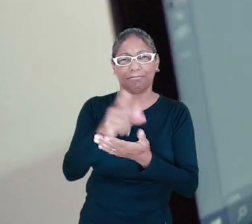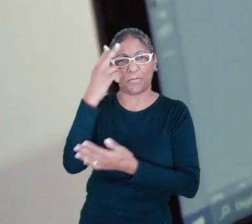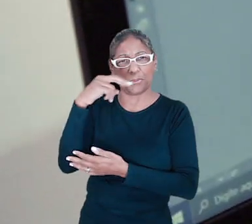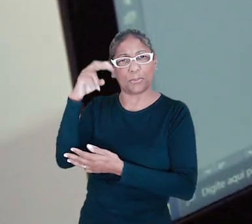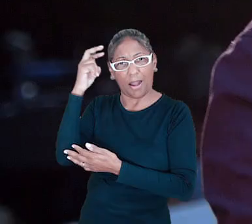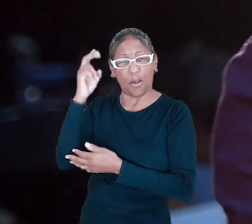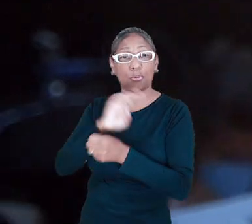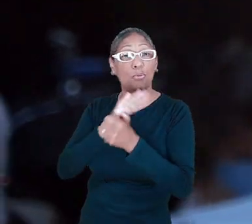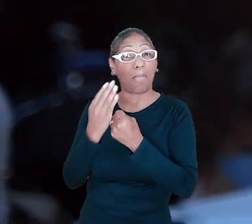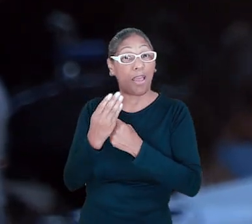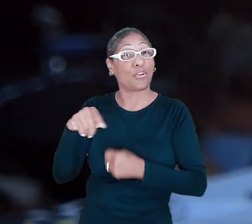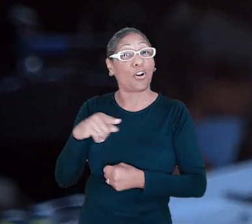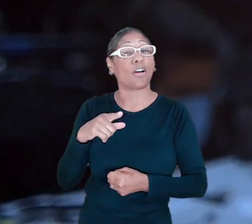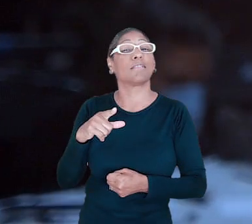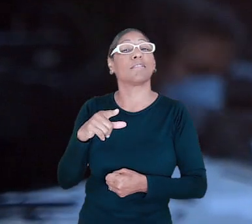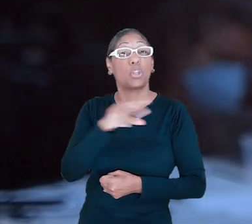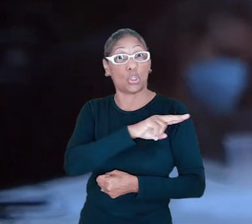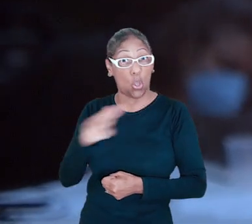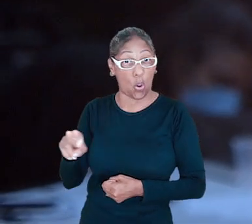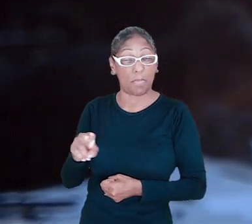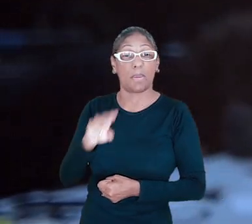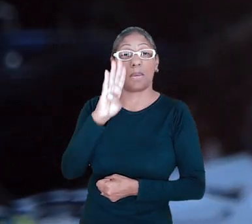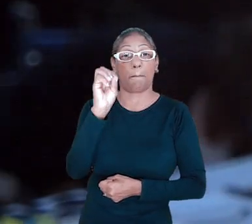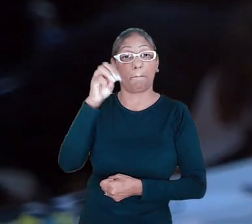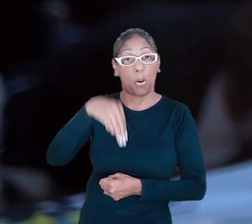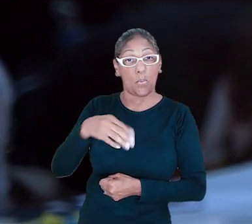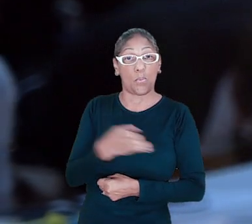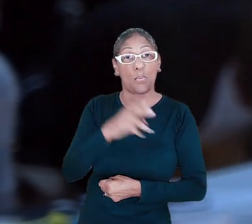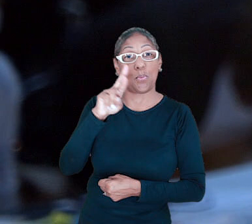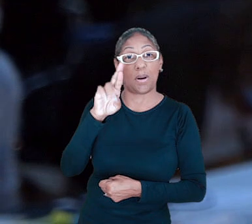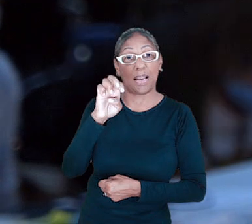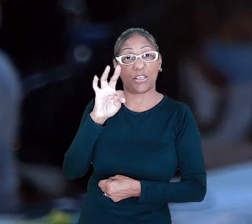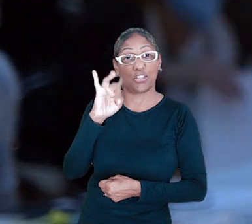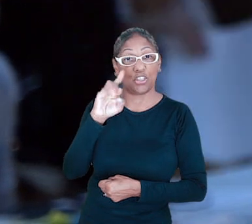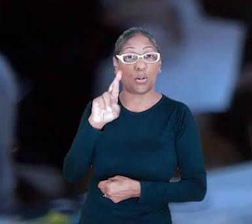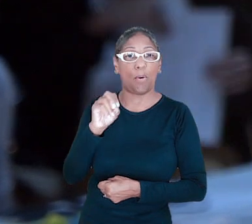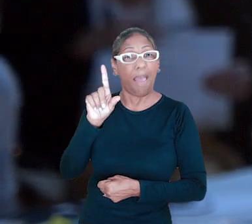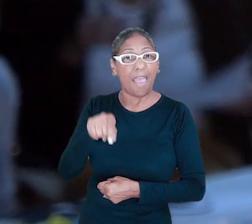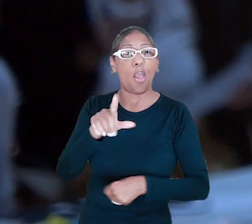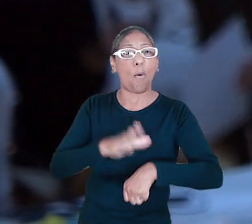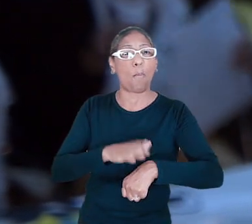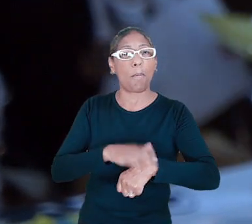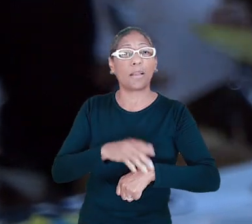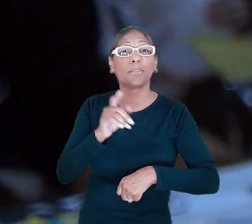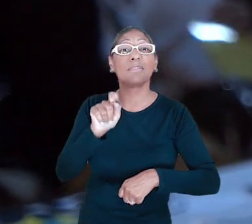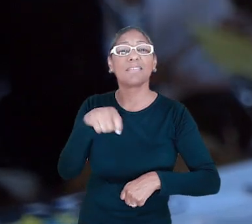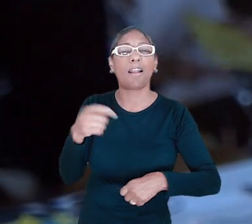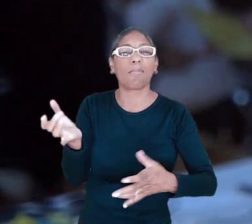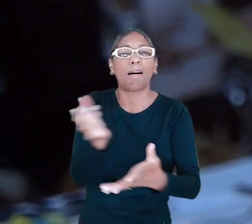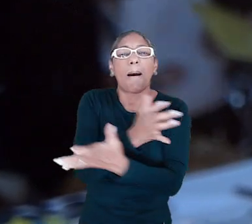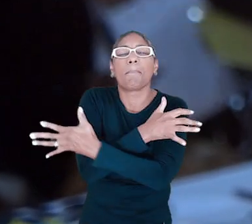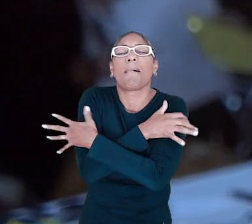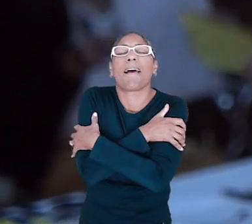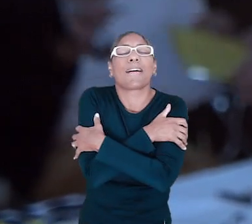multicultural desse bairro que nós amamos, que é o Bom Retiro, porque é aquele momento que a gente se abraça além de